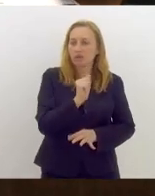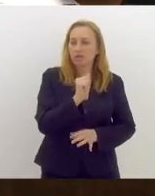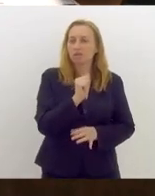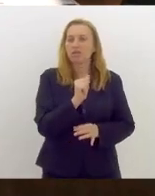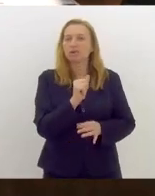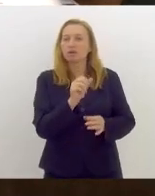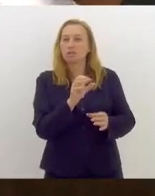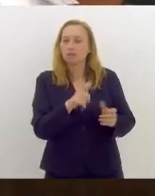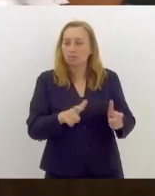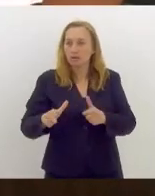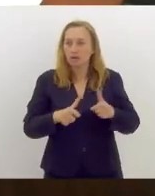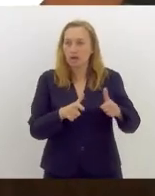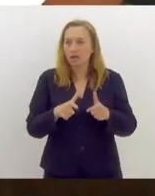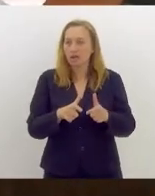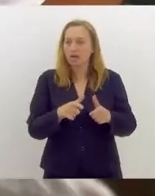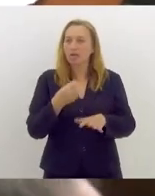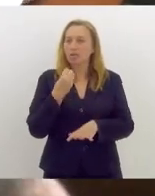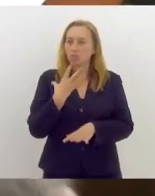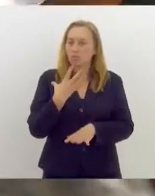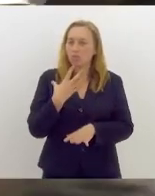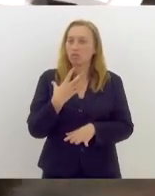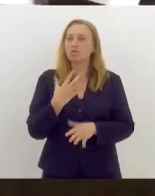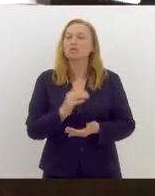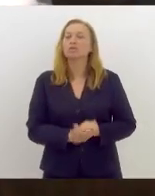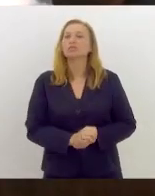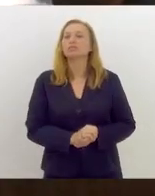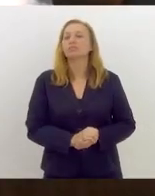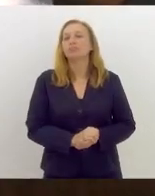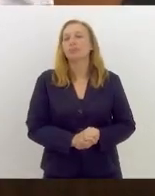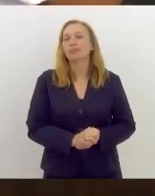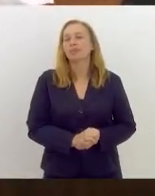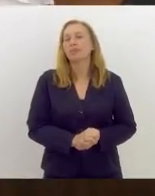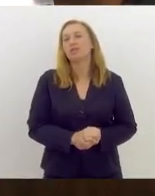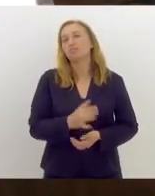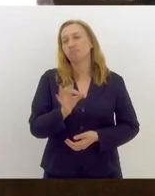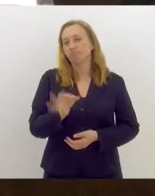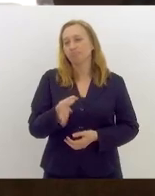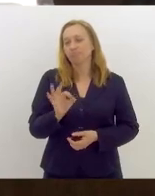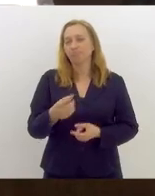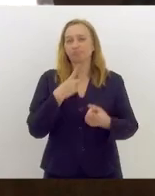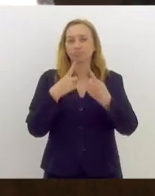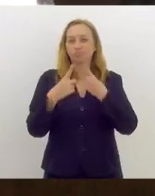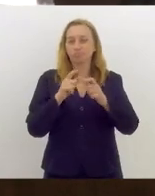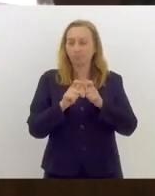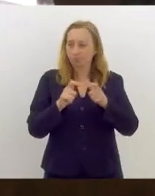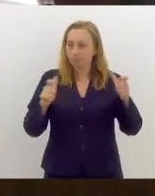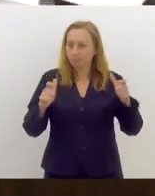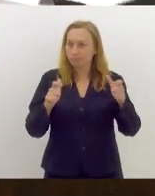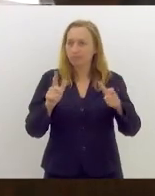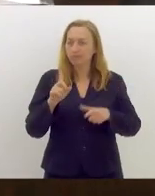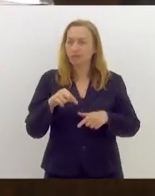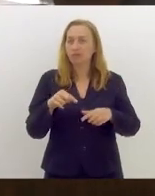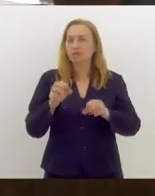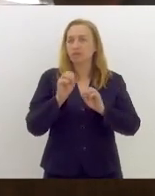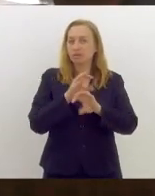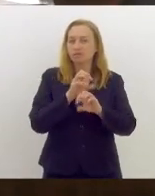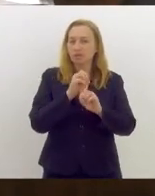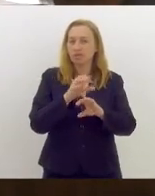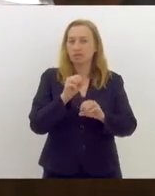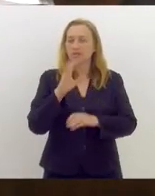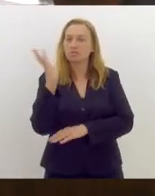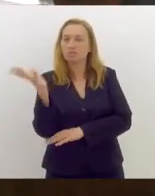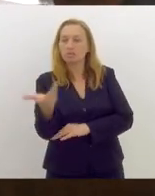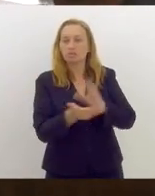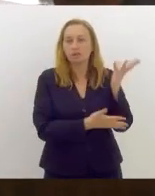que mira na questão das composteiras mas Acerta no debate muito mais amplo que é o debate da Educação Ambiental